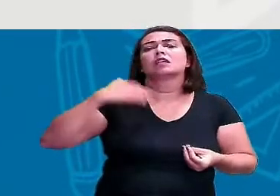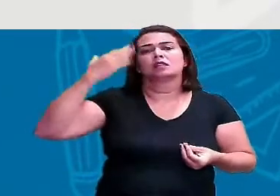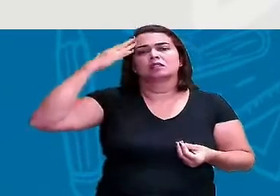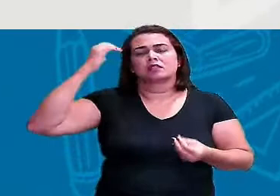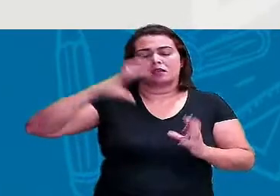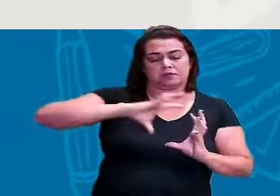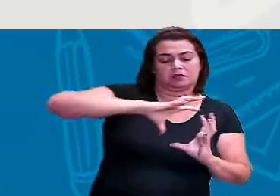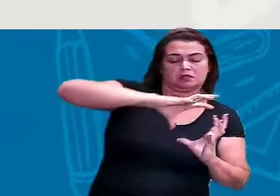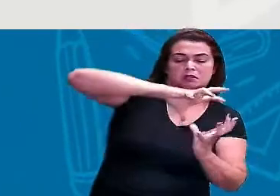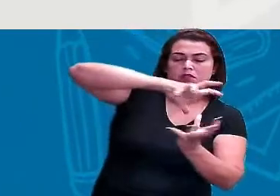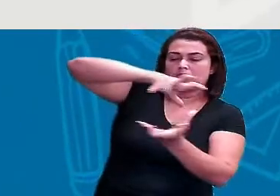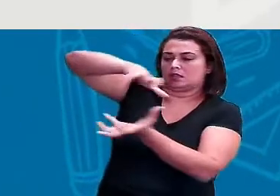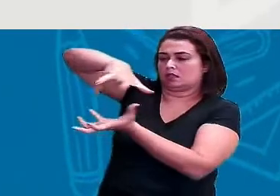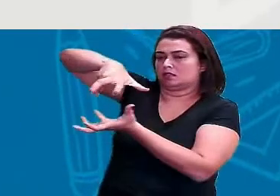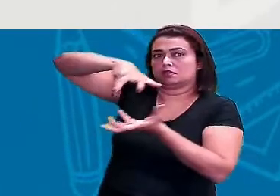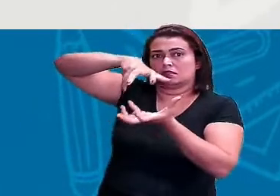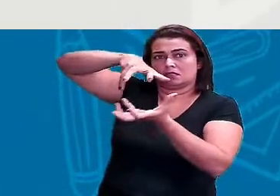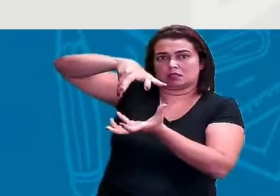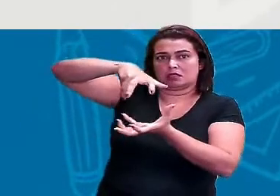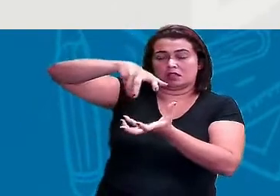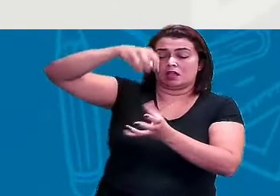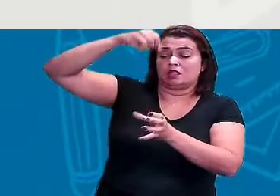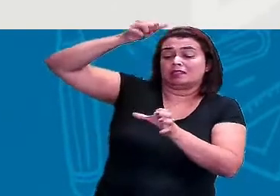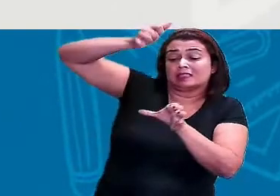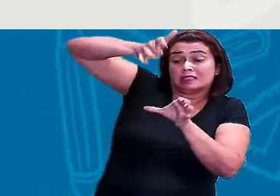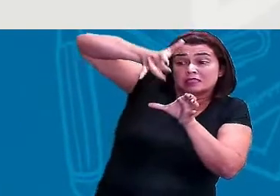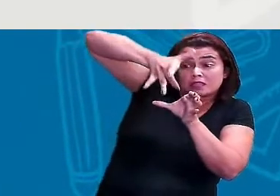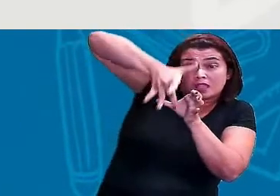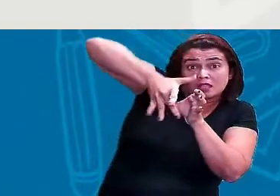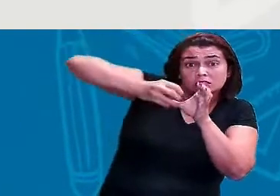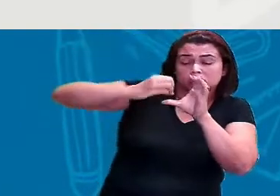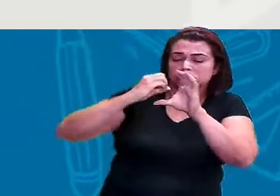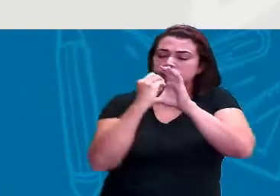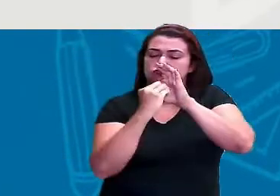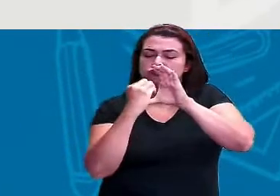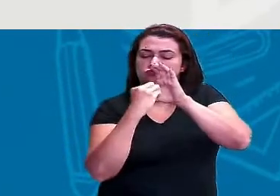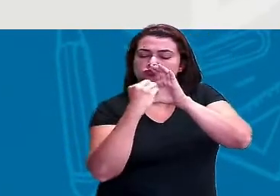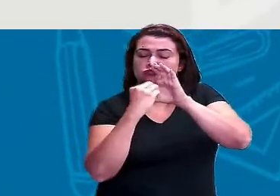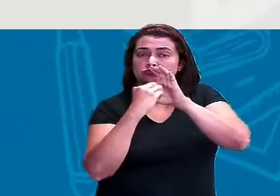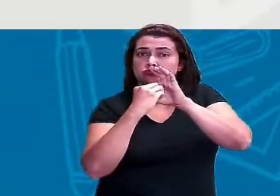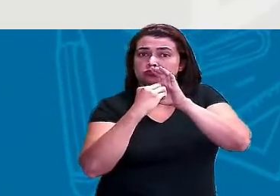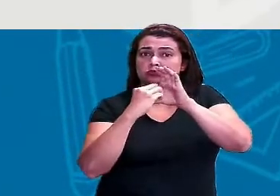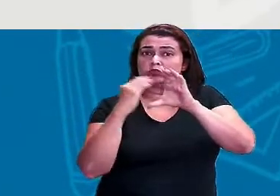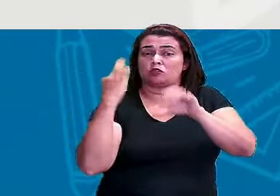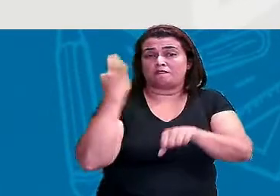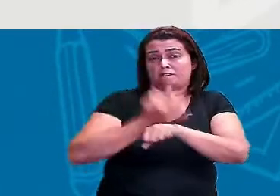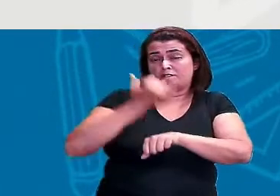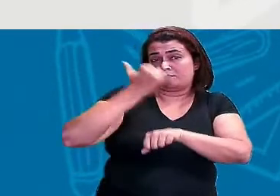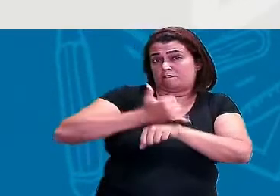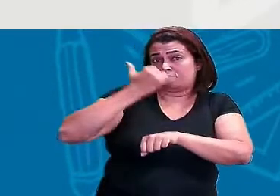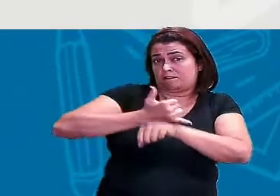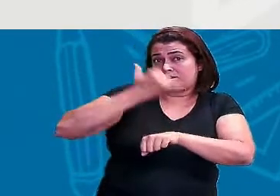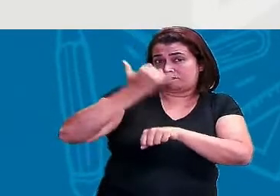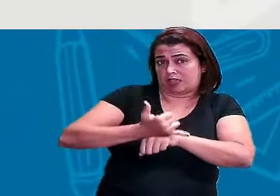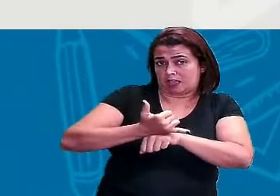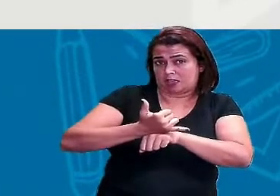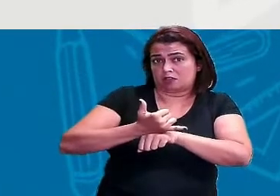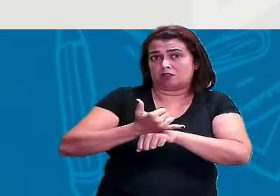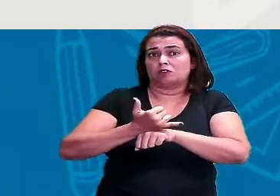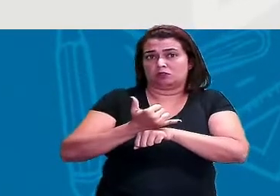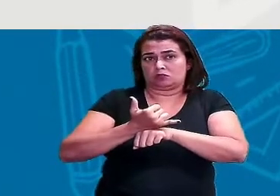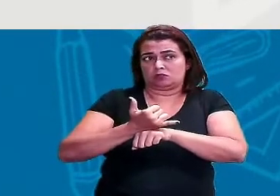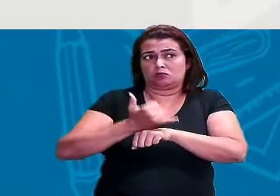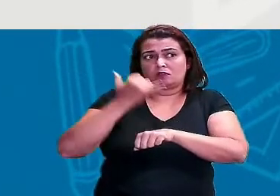centro, né, o núcleo formado de ferro e níquel, e que nós temos um núcleo sólido recoberto